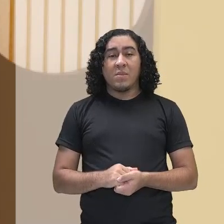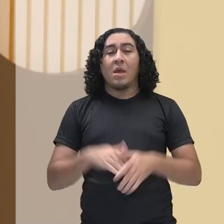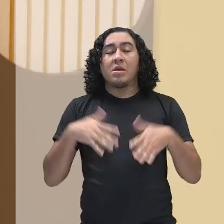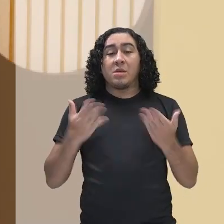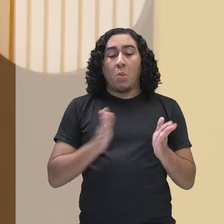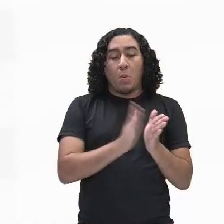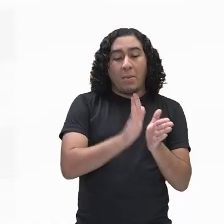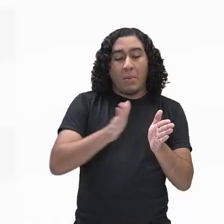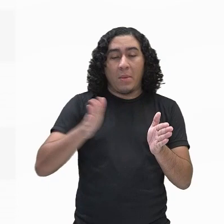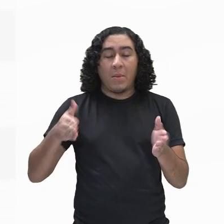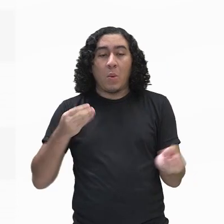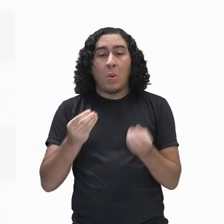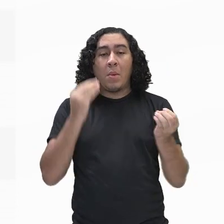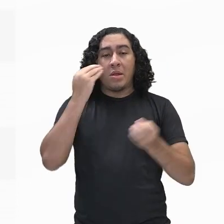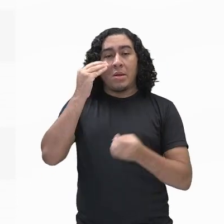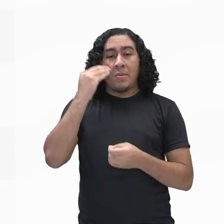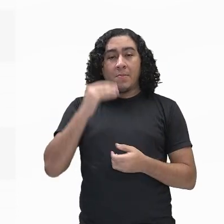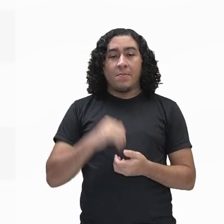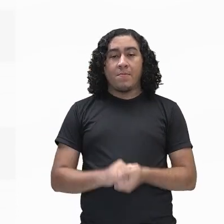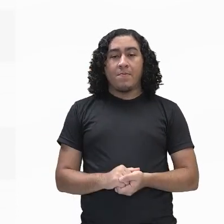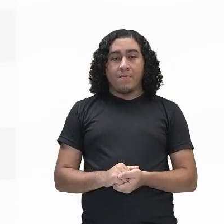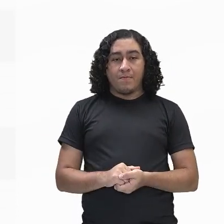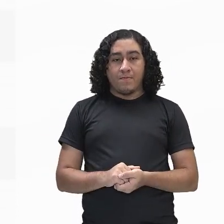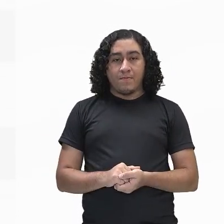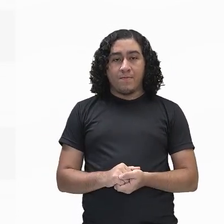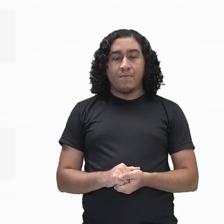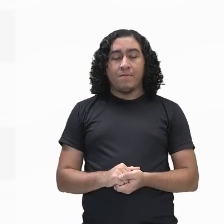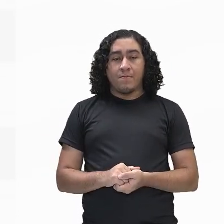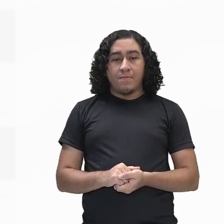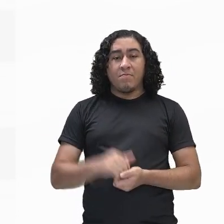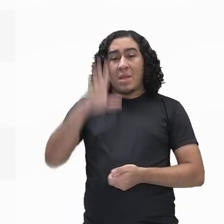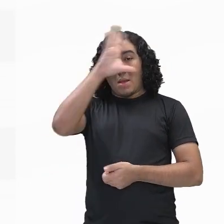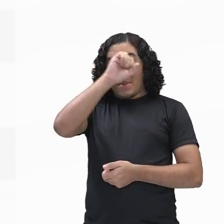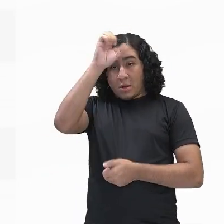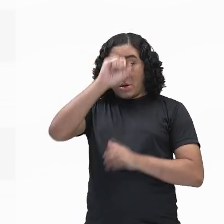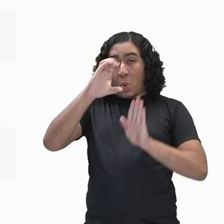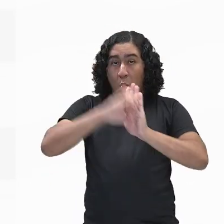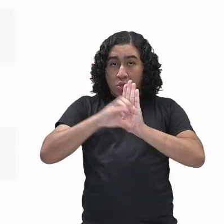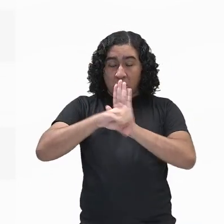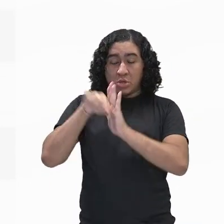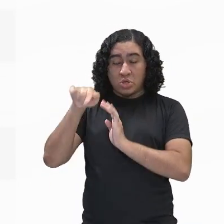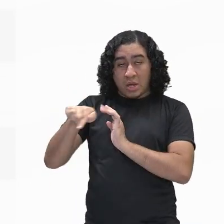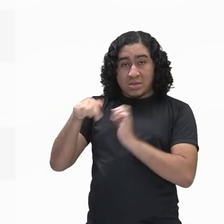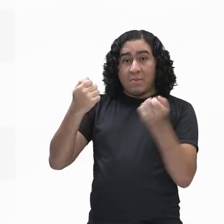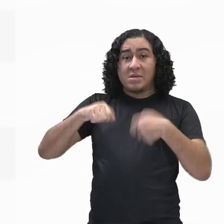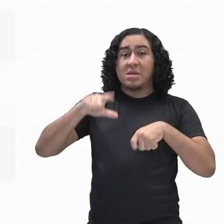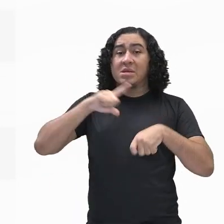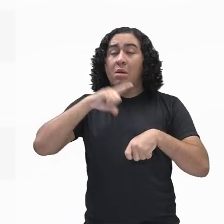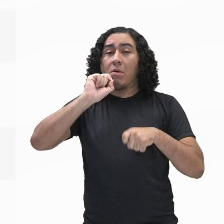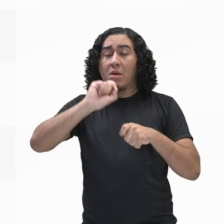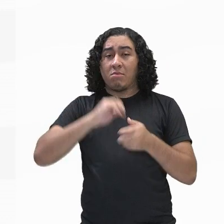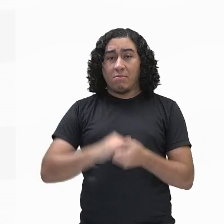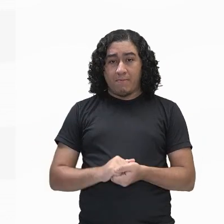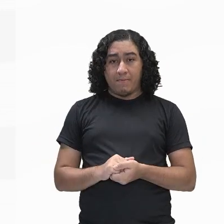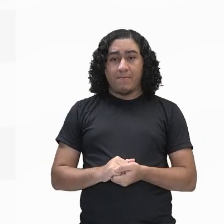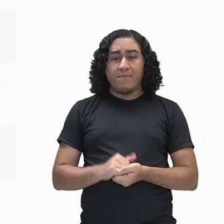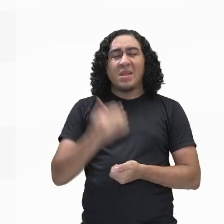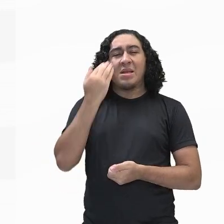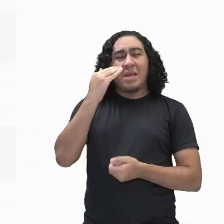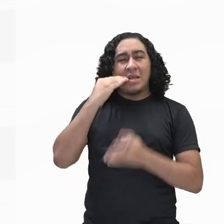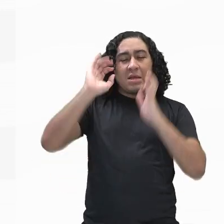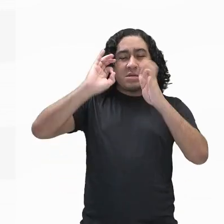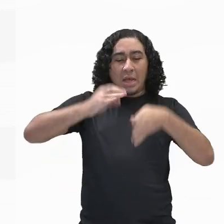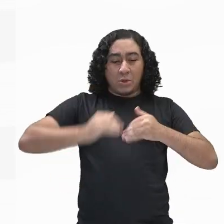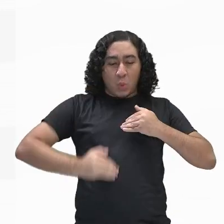só. Nós temos que, para aprender aí os conceitos de anatomia, precisamos aprofundar o conhecimento em